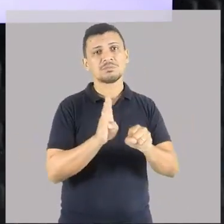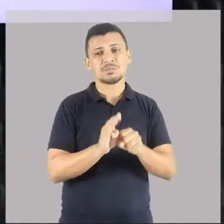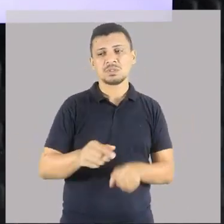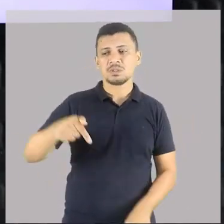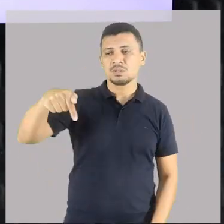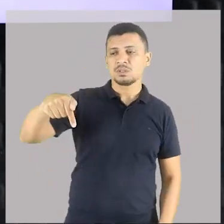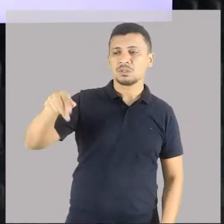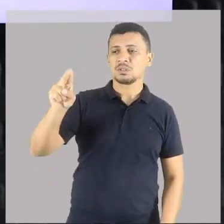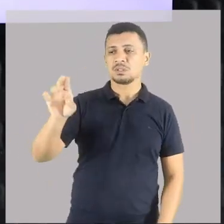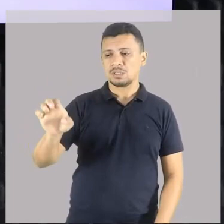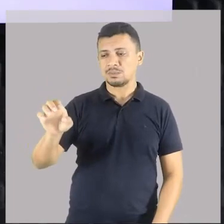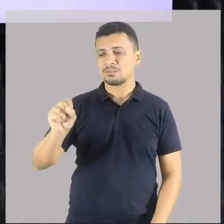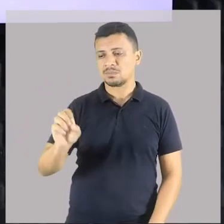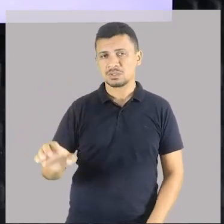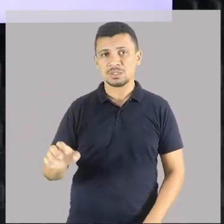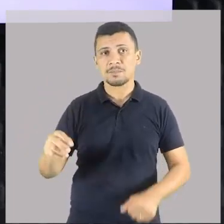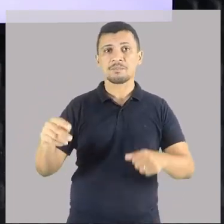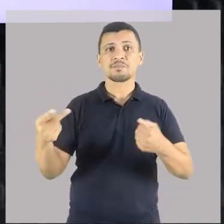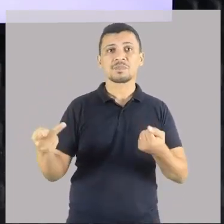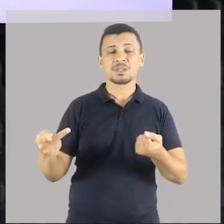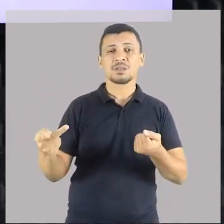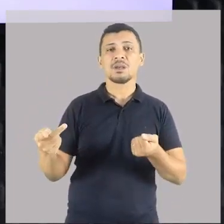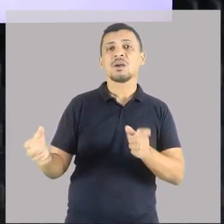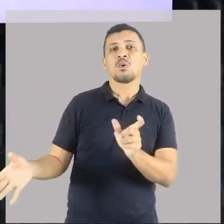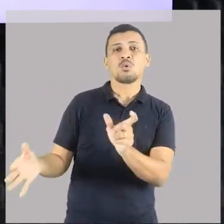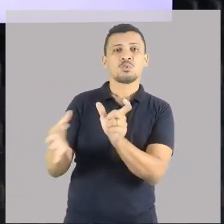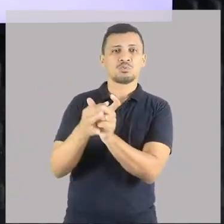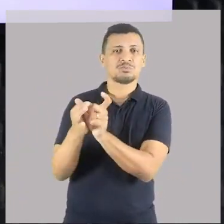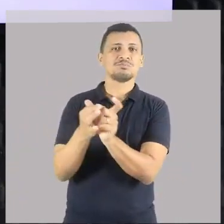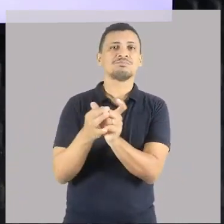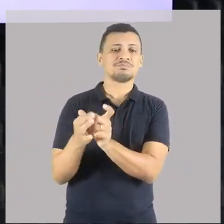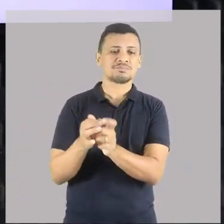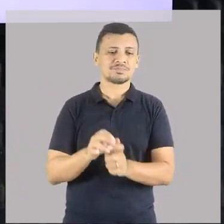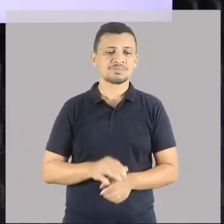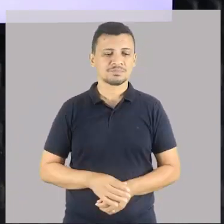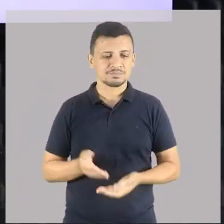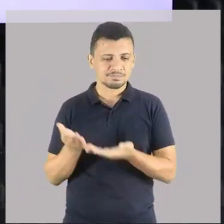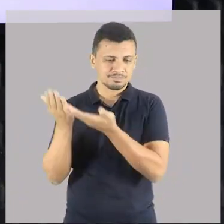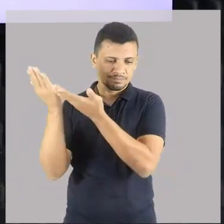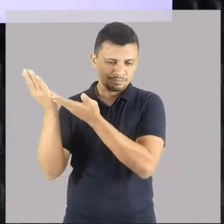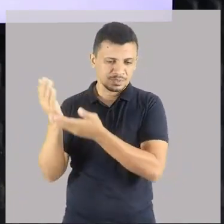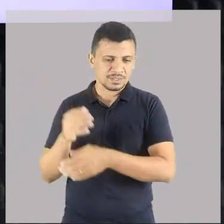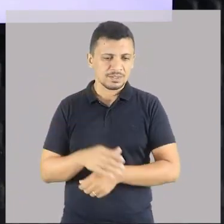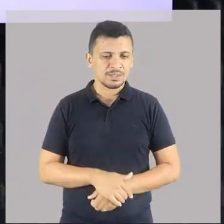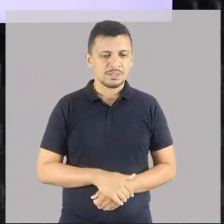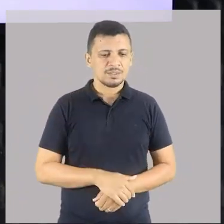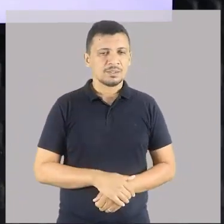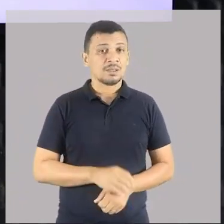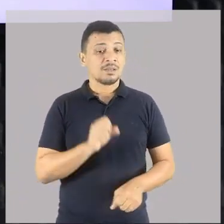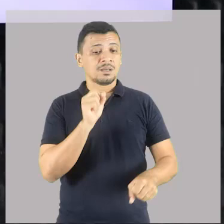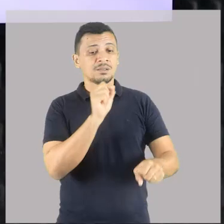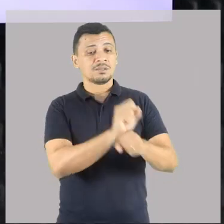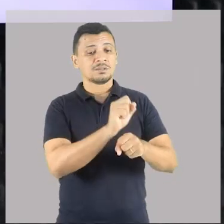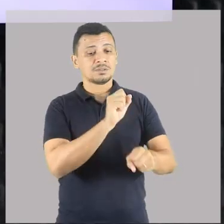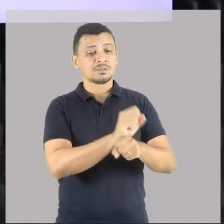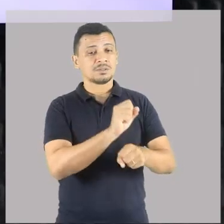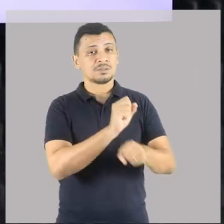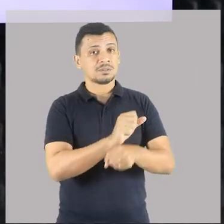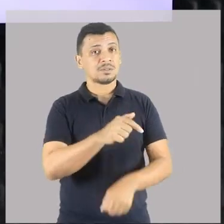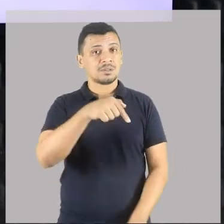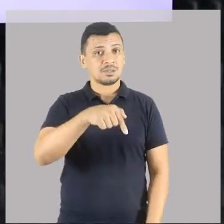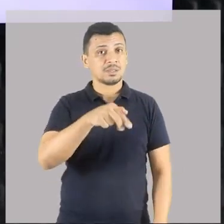se, conjunção integrante, tá? É importante essa informação. Olha o exemplo aqui, me acompanhe. Aguardamos que